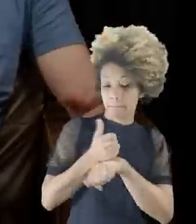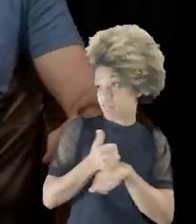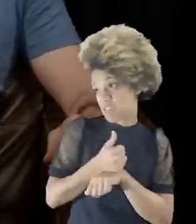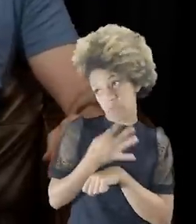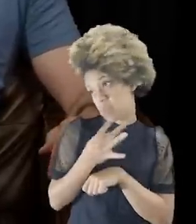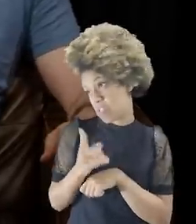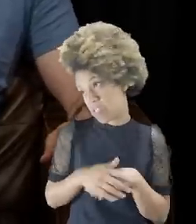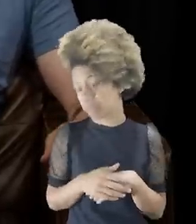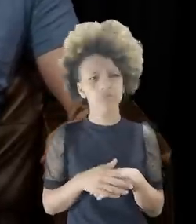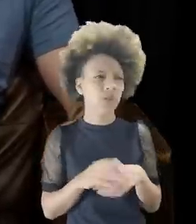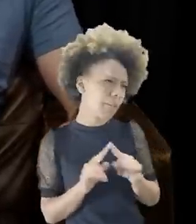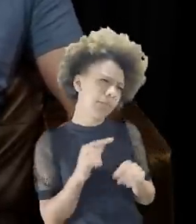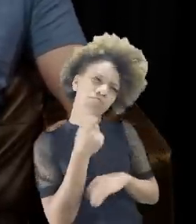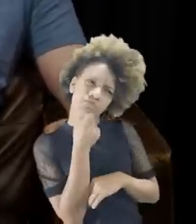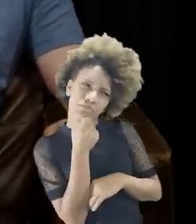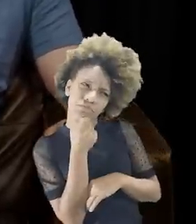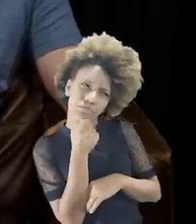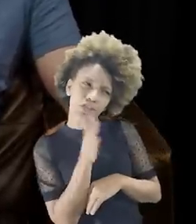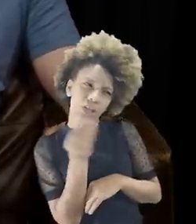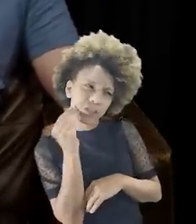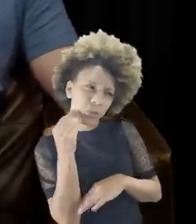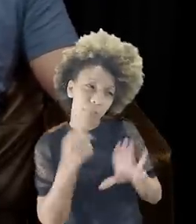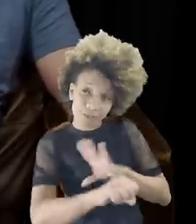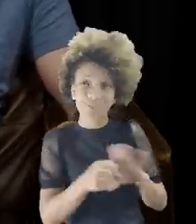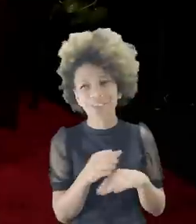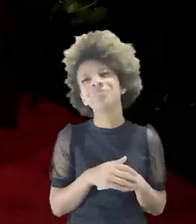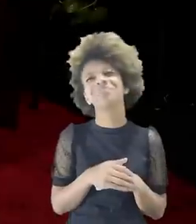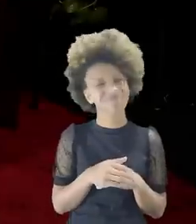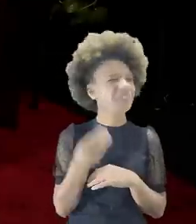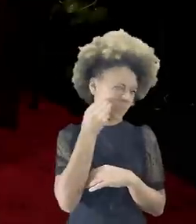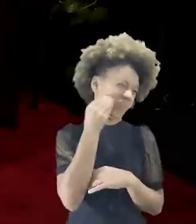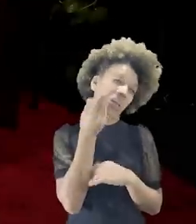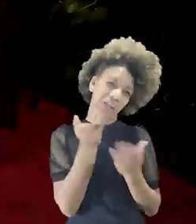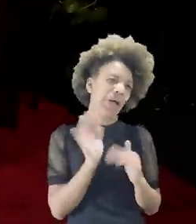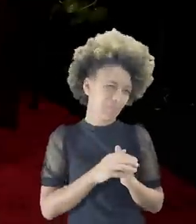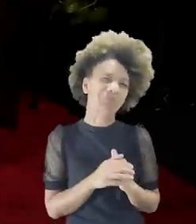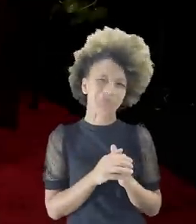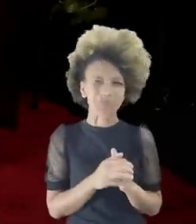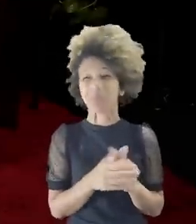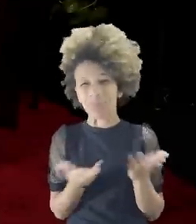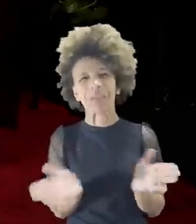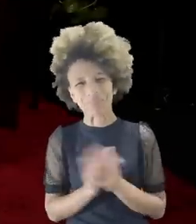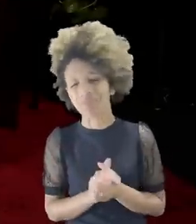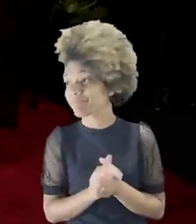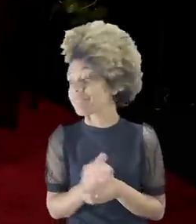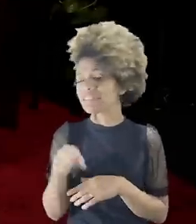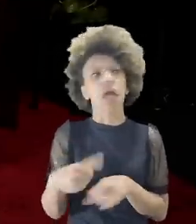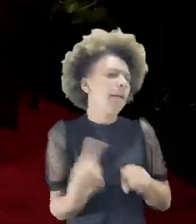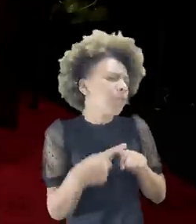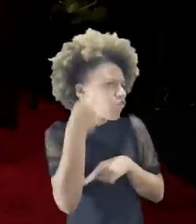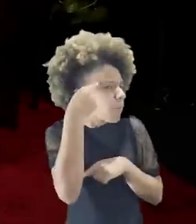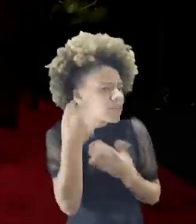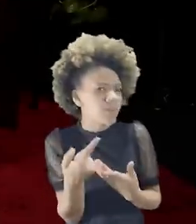que não conhecia né Ah mas você não você não tentou basquete eu vou tentar pensar É porque eu fico pensando